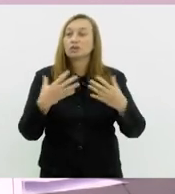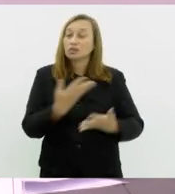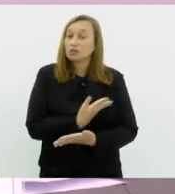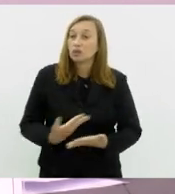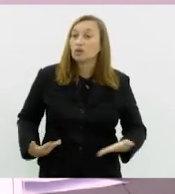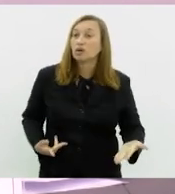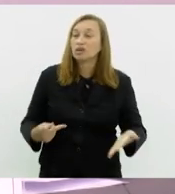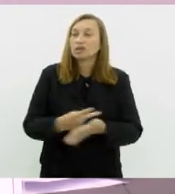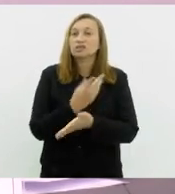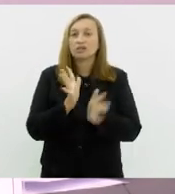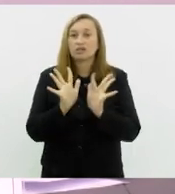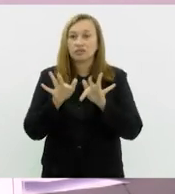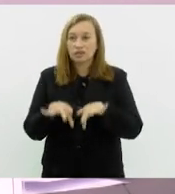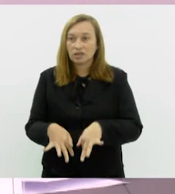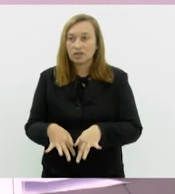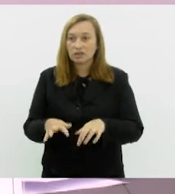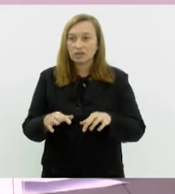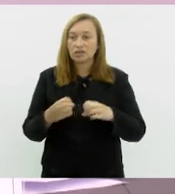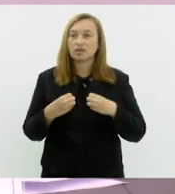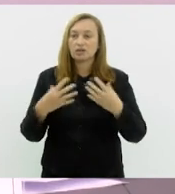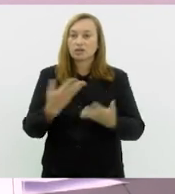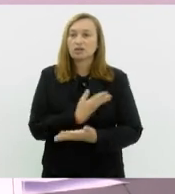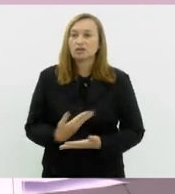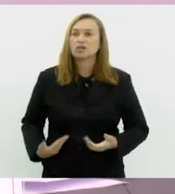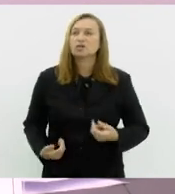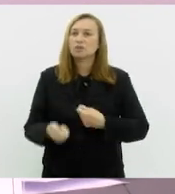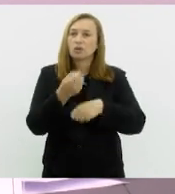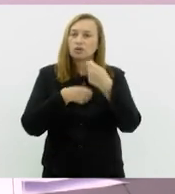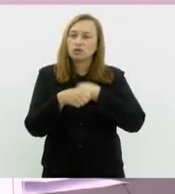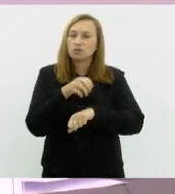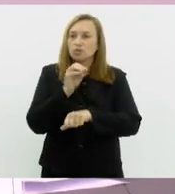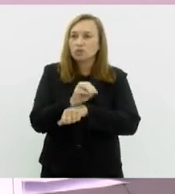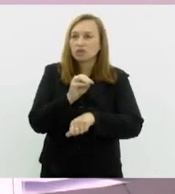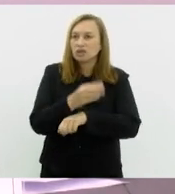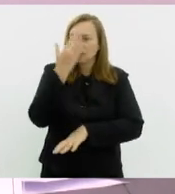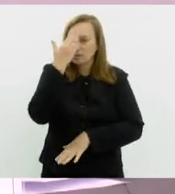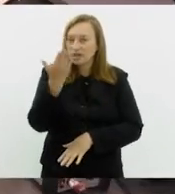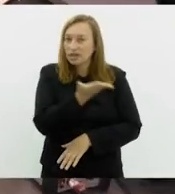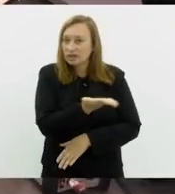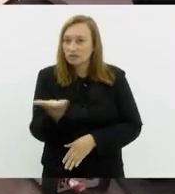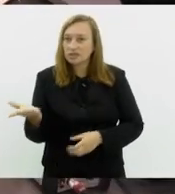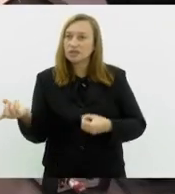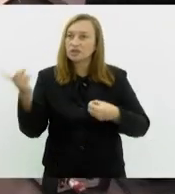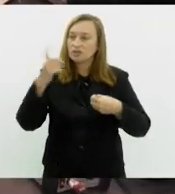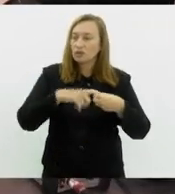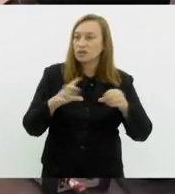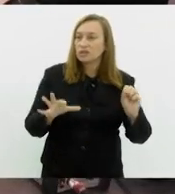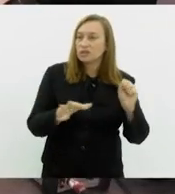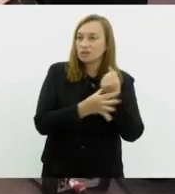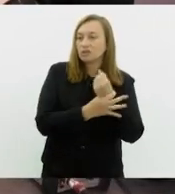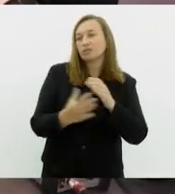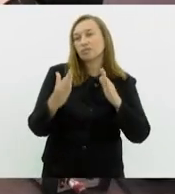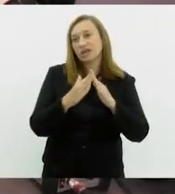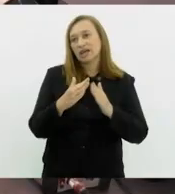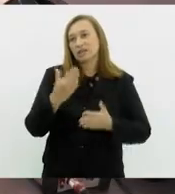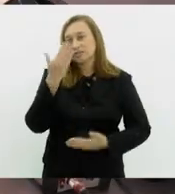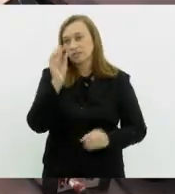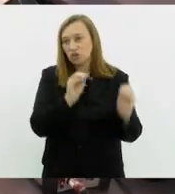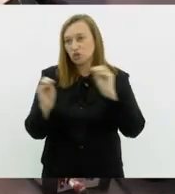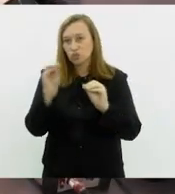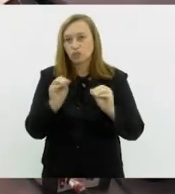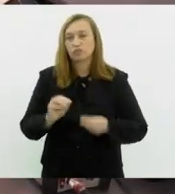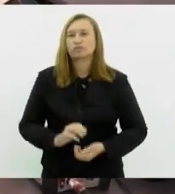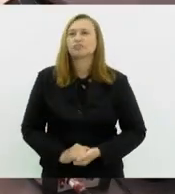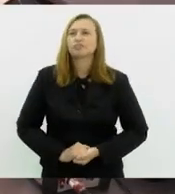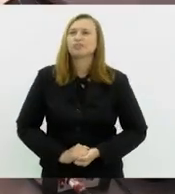E está encerrada a audiência pública sobre a economia do cuidado. Muito obrigada, que vocês voltem seguras e seguros para casa. Um beijo.